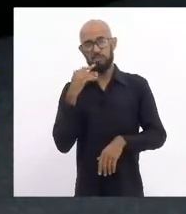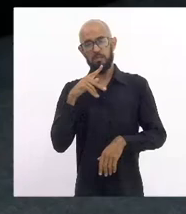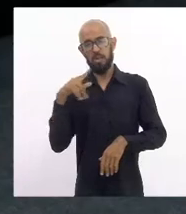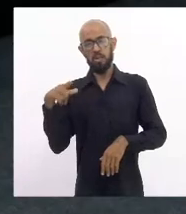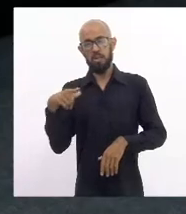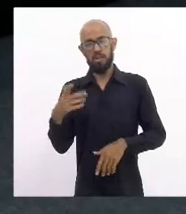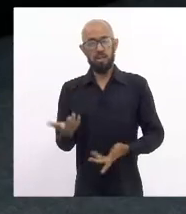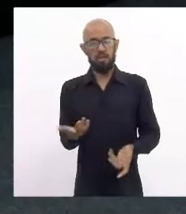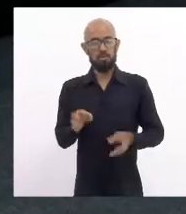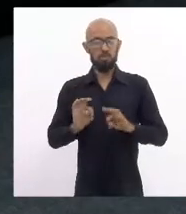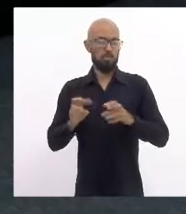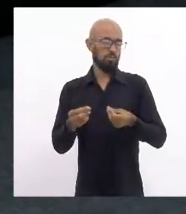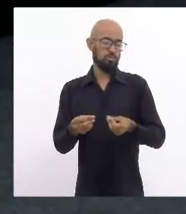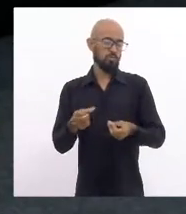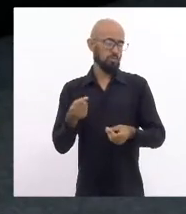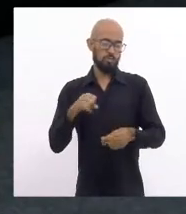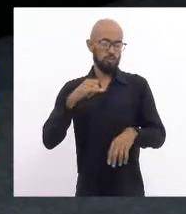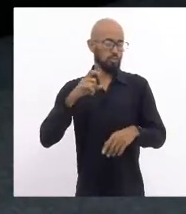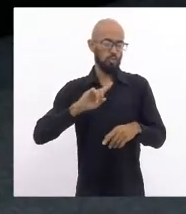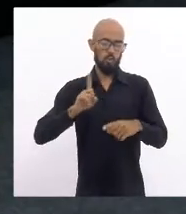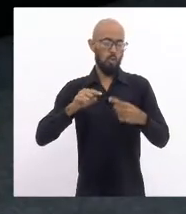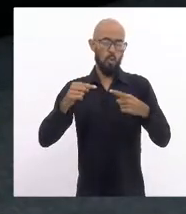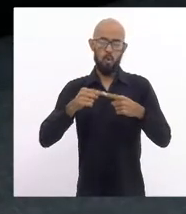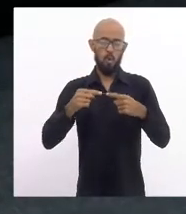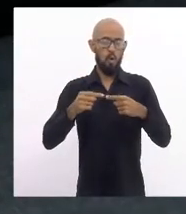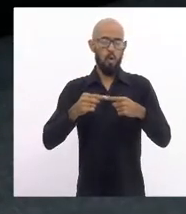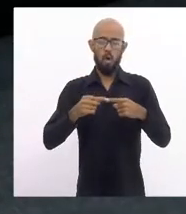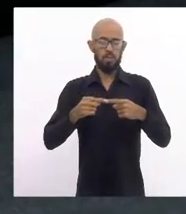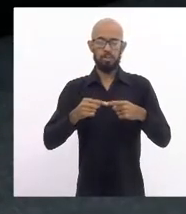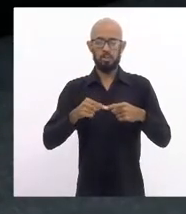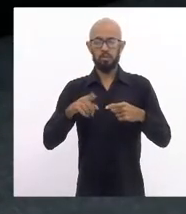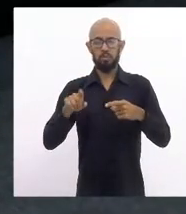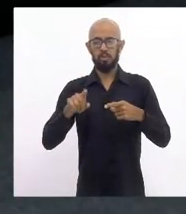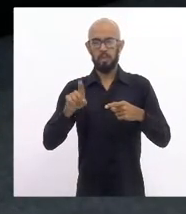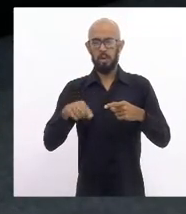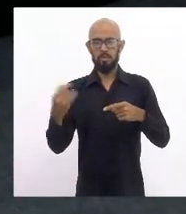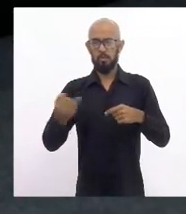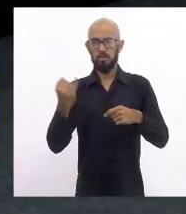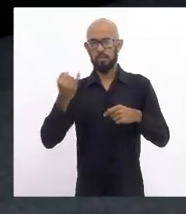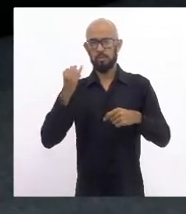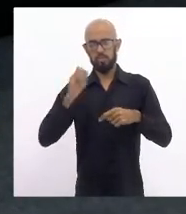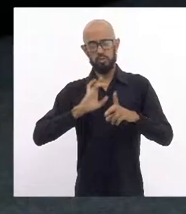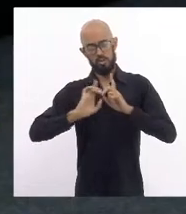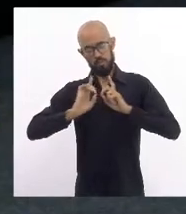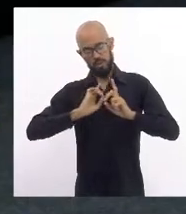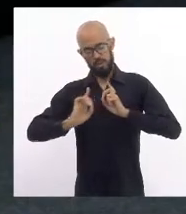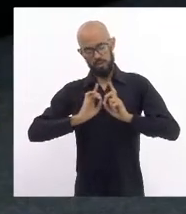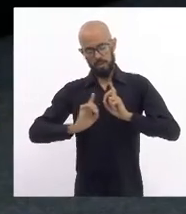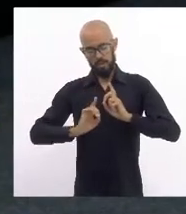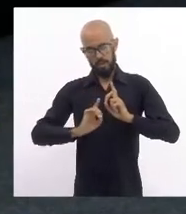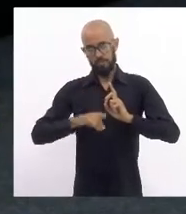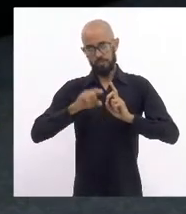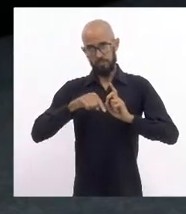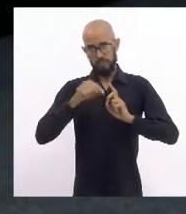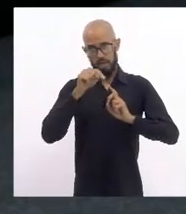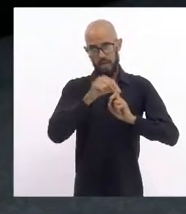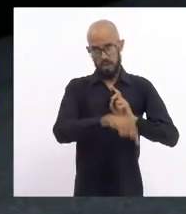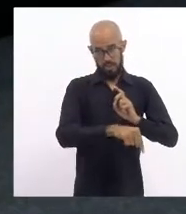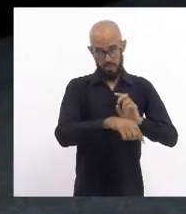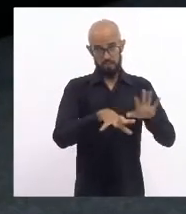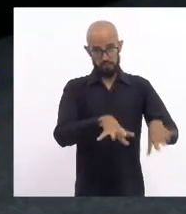aquela ideia, o que nos cabe fazer aqui é debater e, através do diálogo, proceder